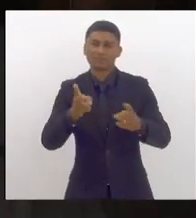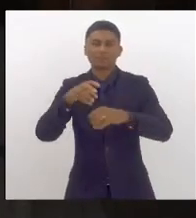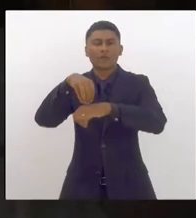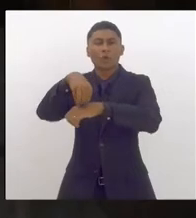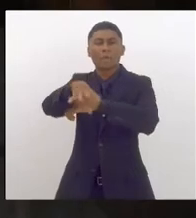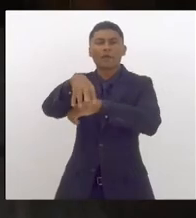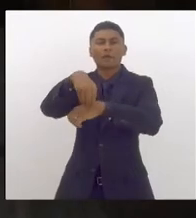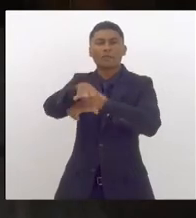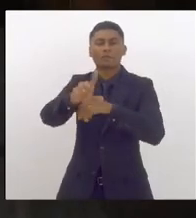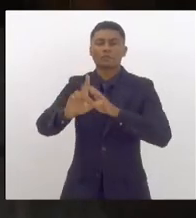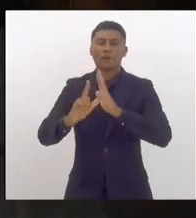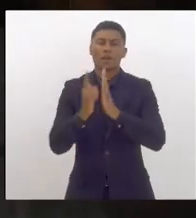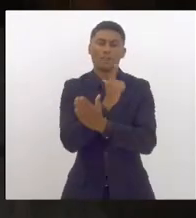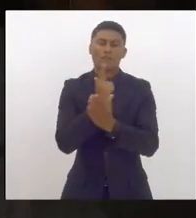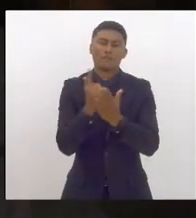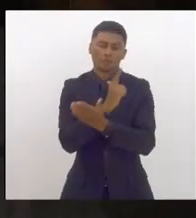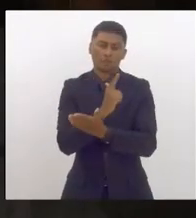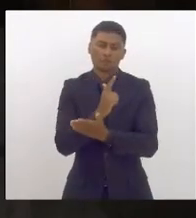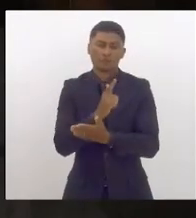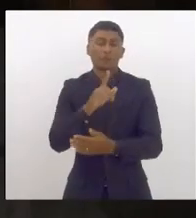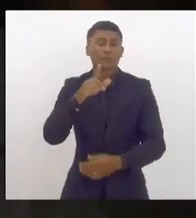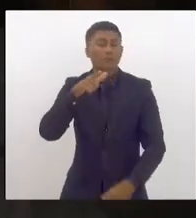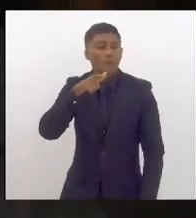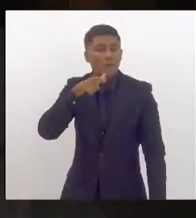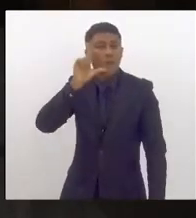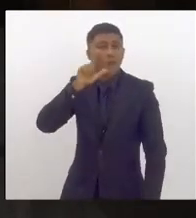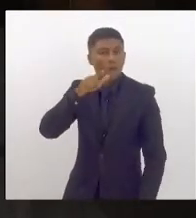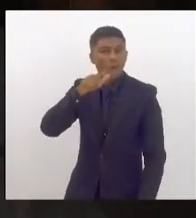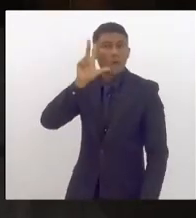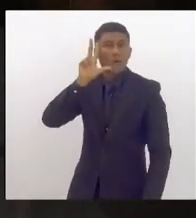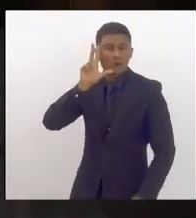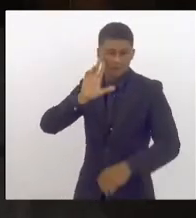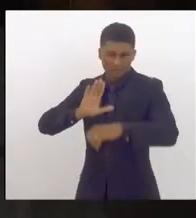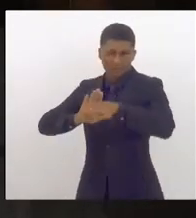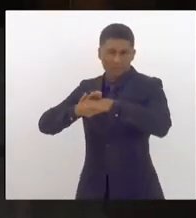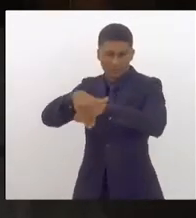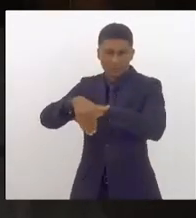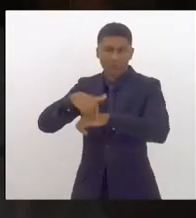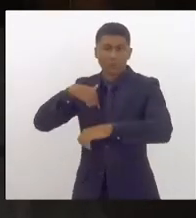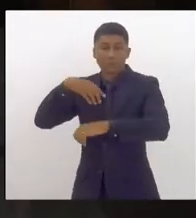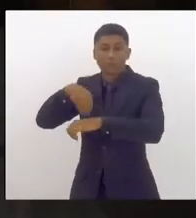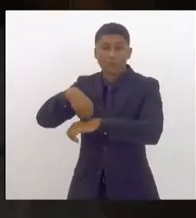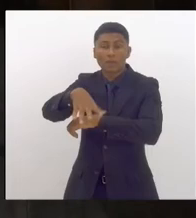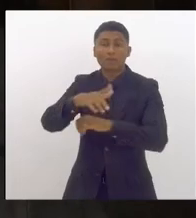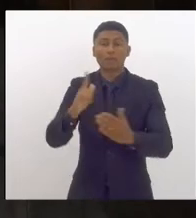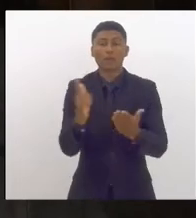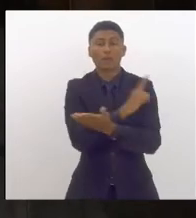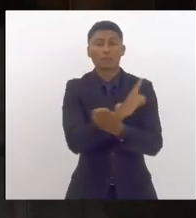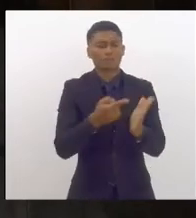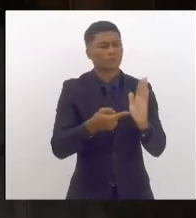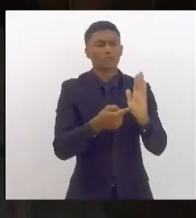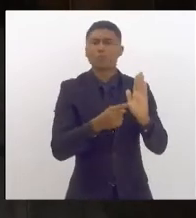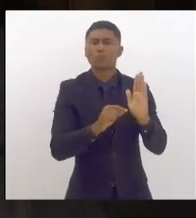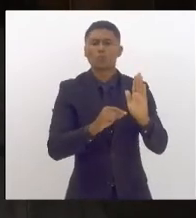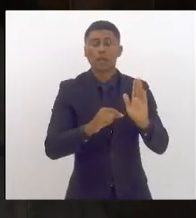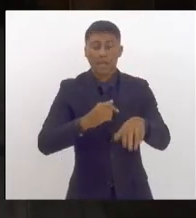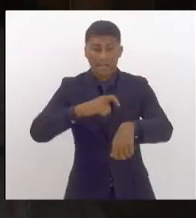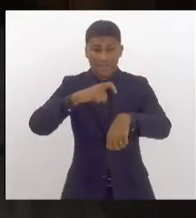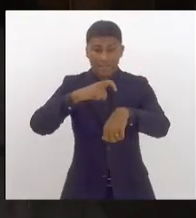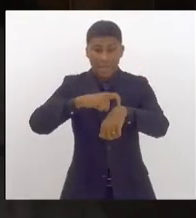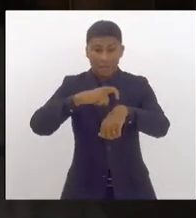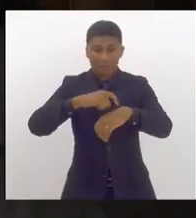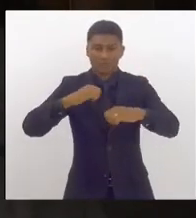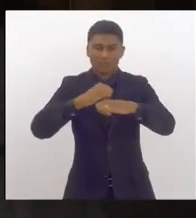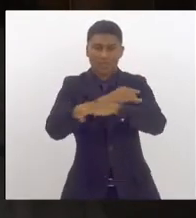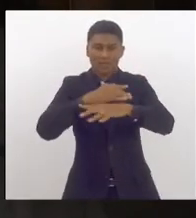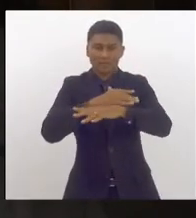faça muito tempo anteontem à noite domingo que eu recomendei o livro tempo de cidade do arquiteto e